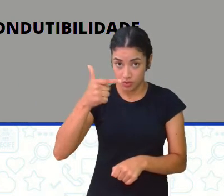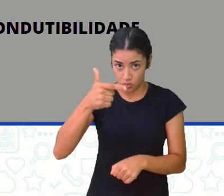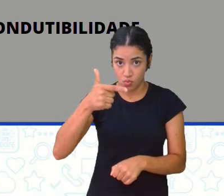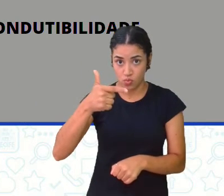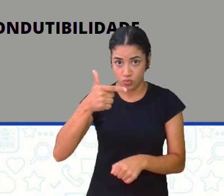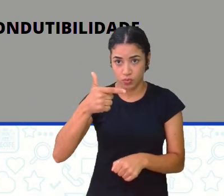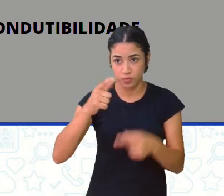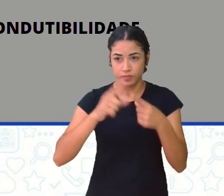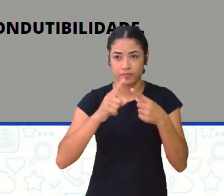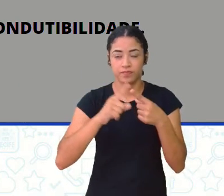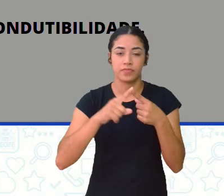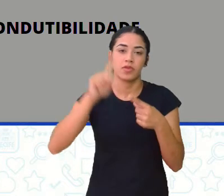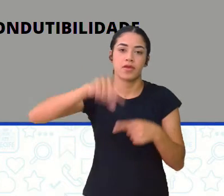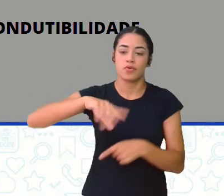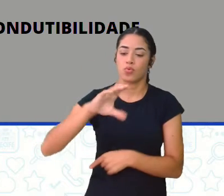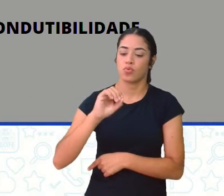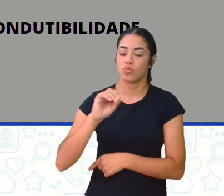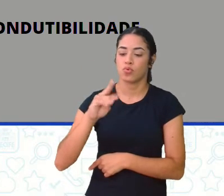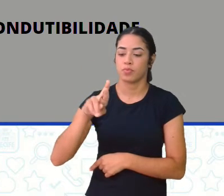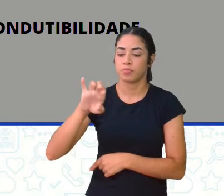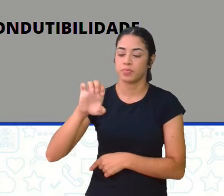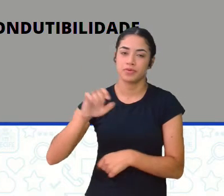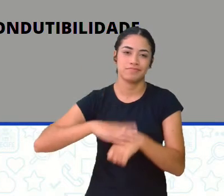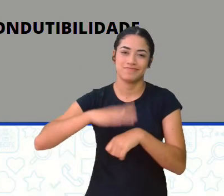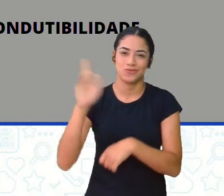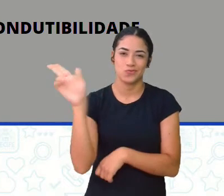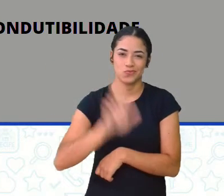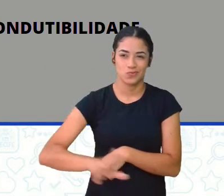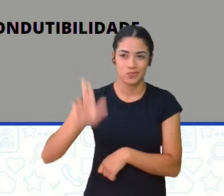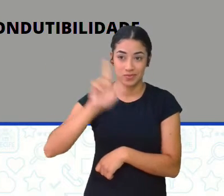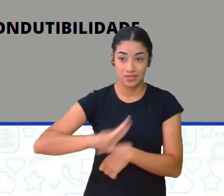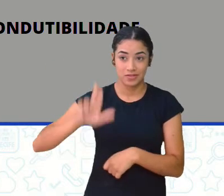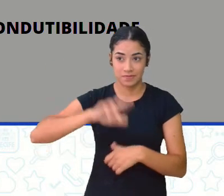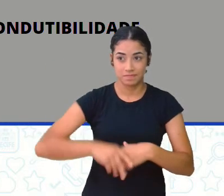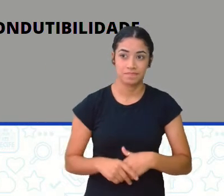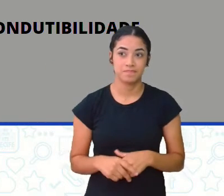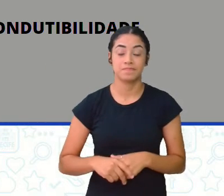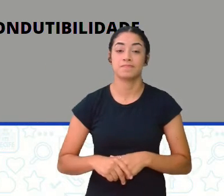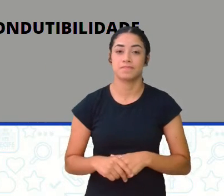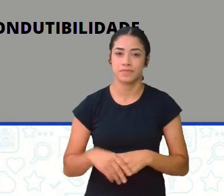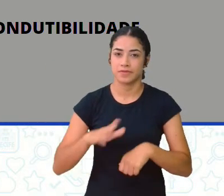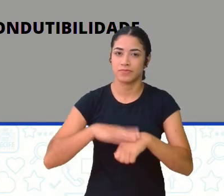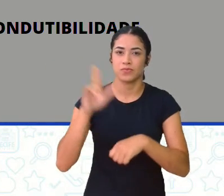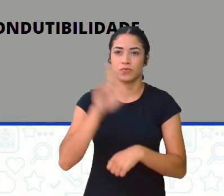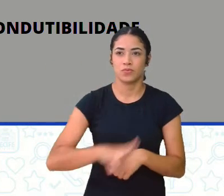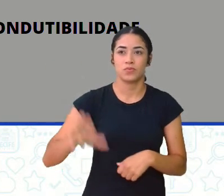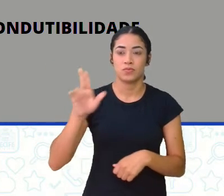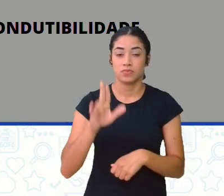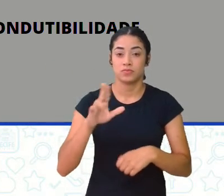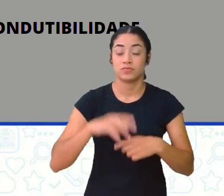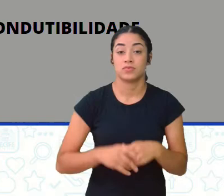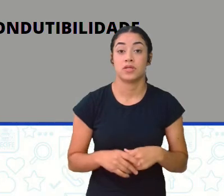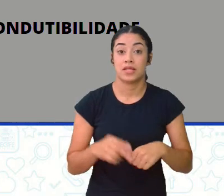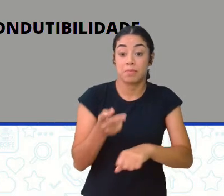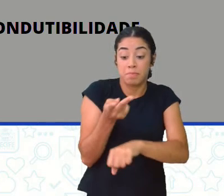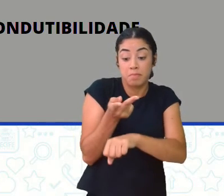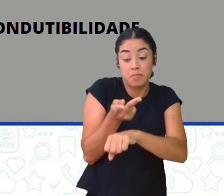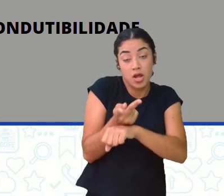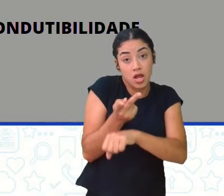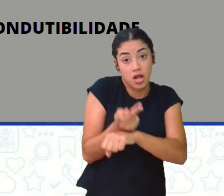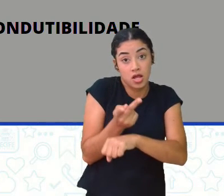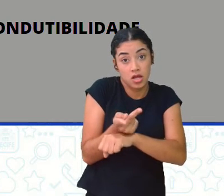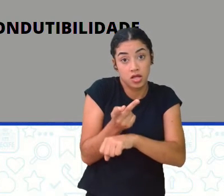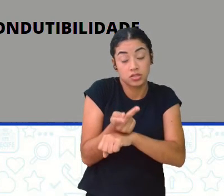nosso famoso cobre, que é mais utilizado, né? O cobre é mais utilizado da prata, mesmo a prata sendo